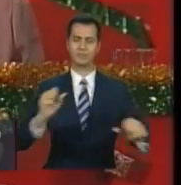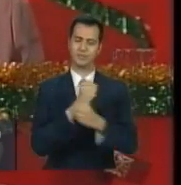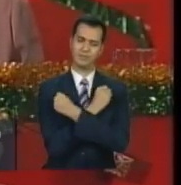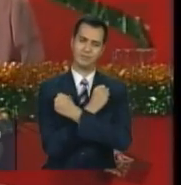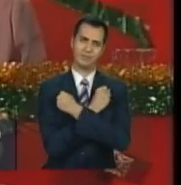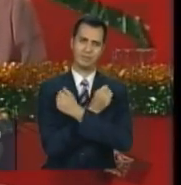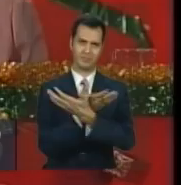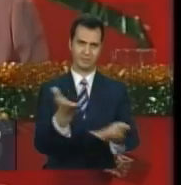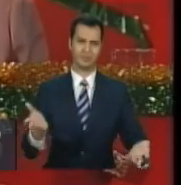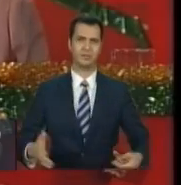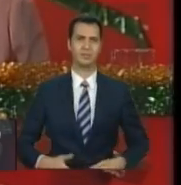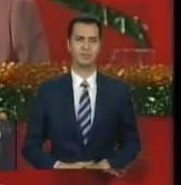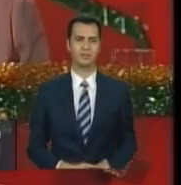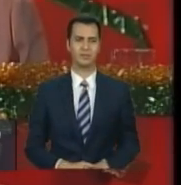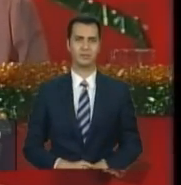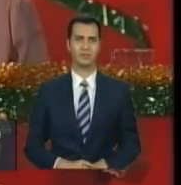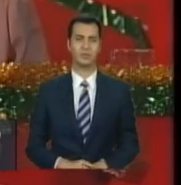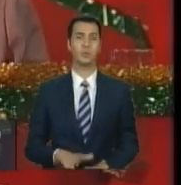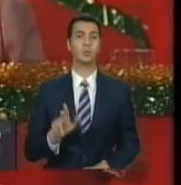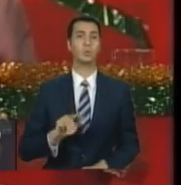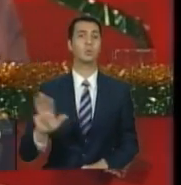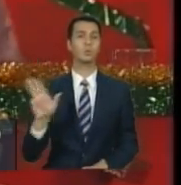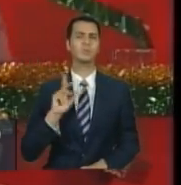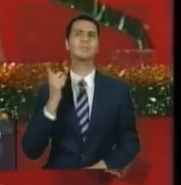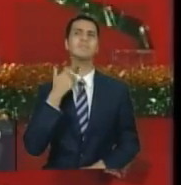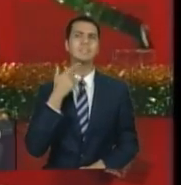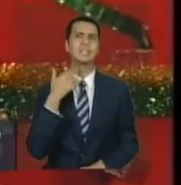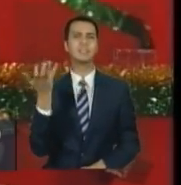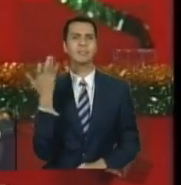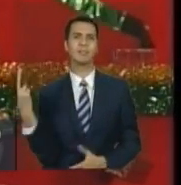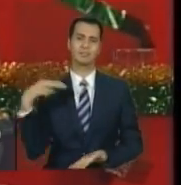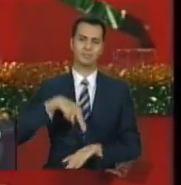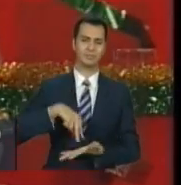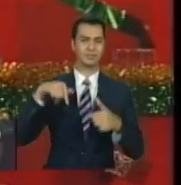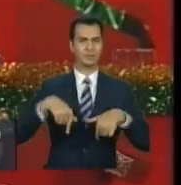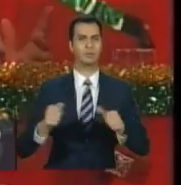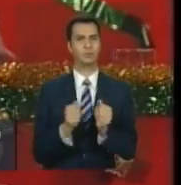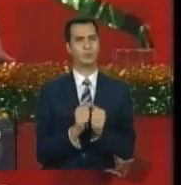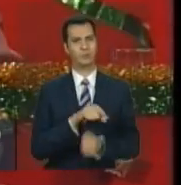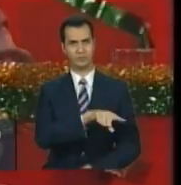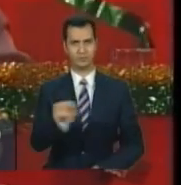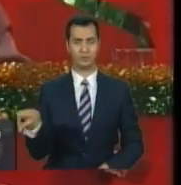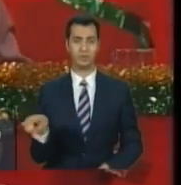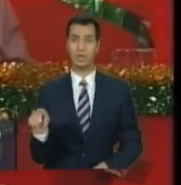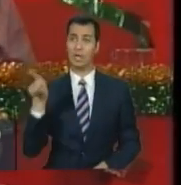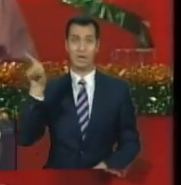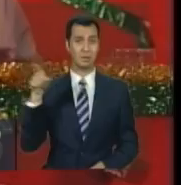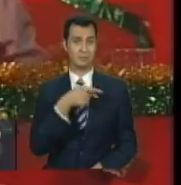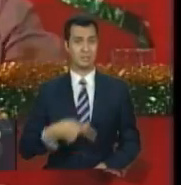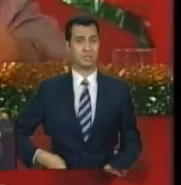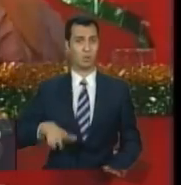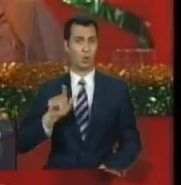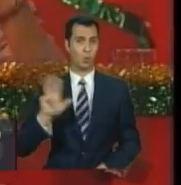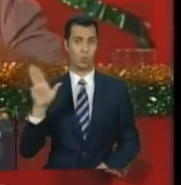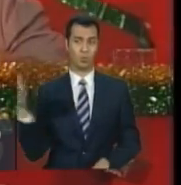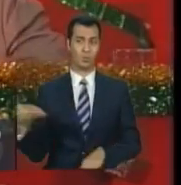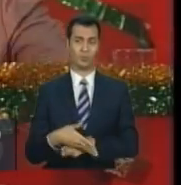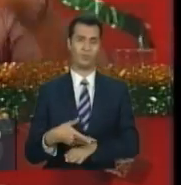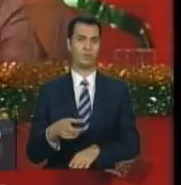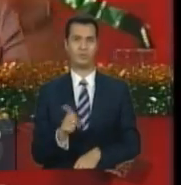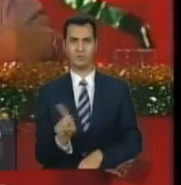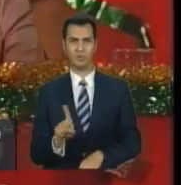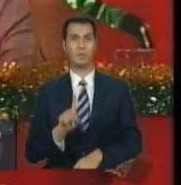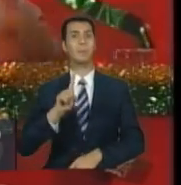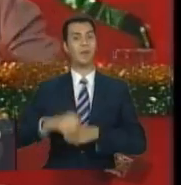abraço. Ele gostaria de estar aqui com cada um de vocês. Não está, mas estará